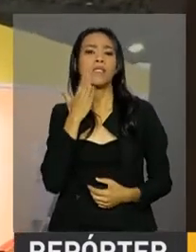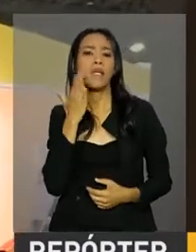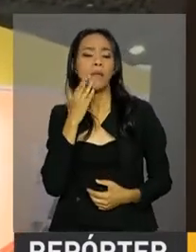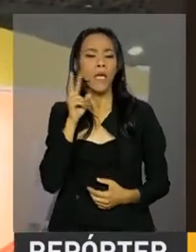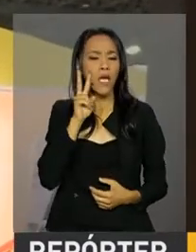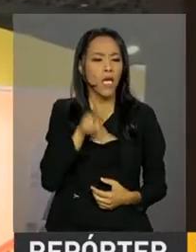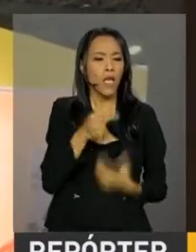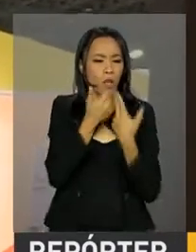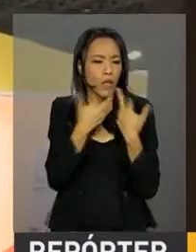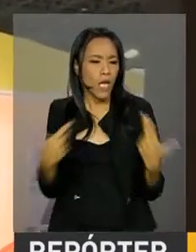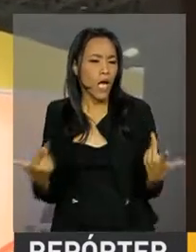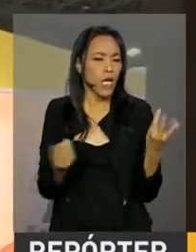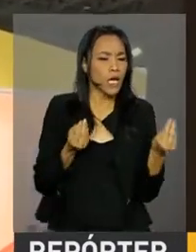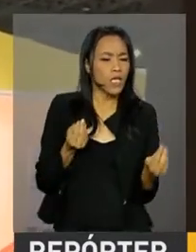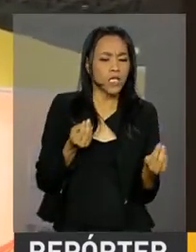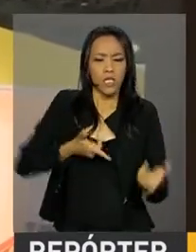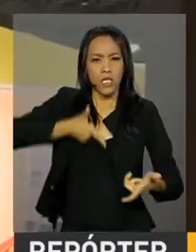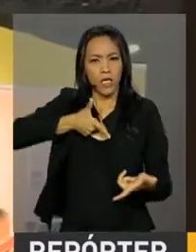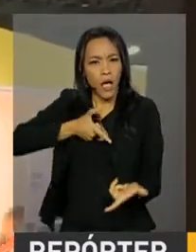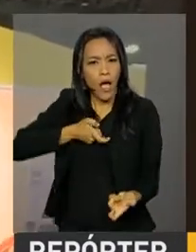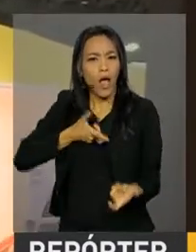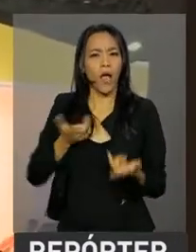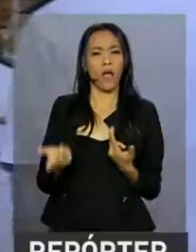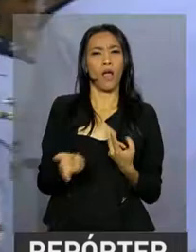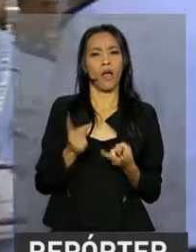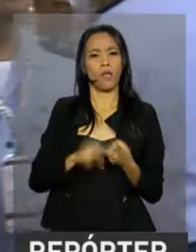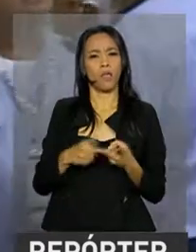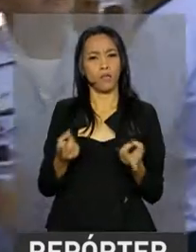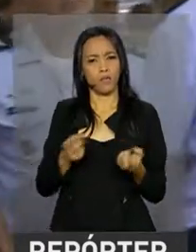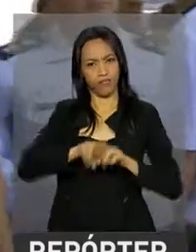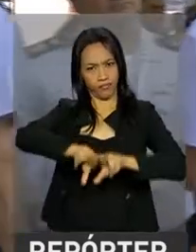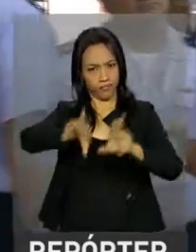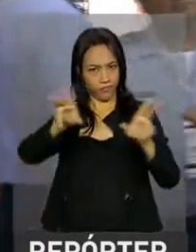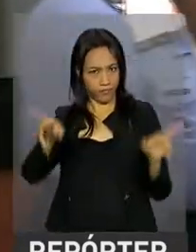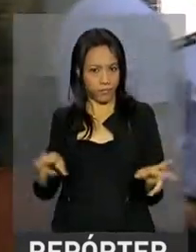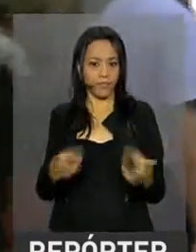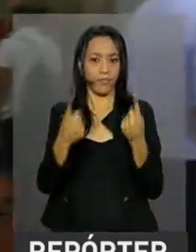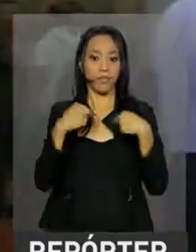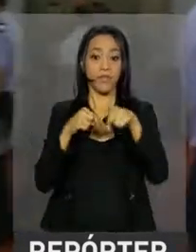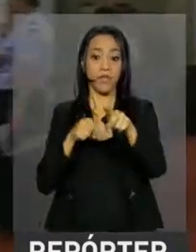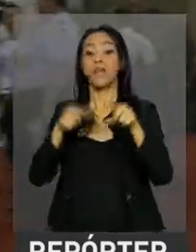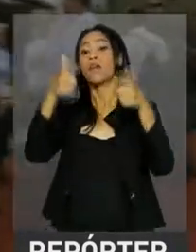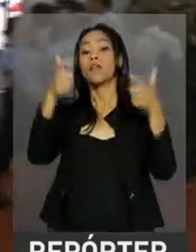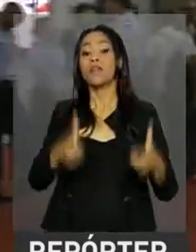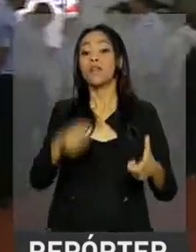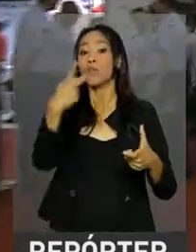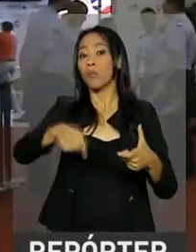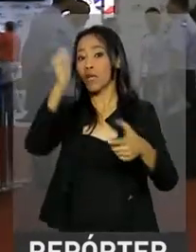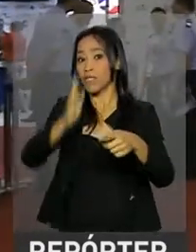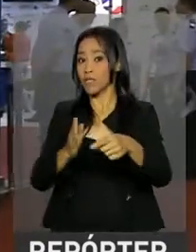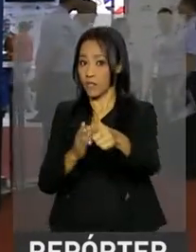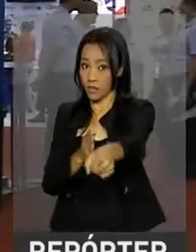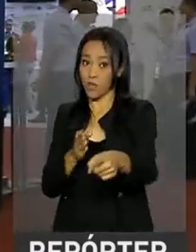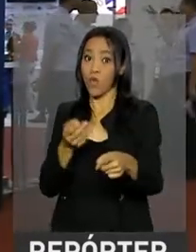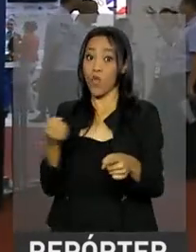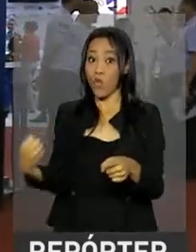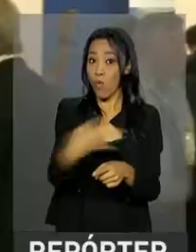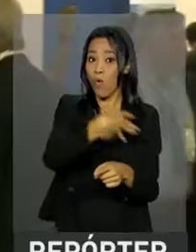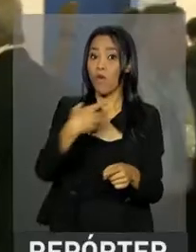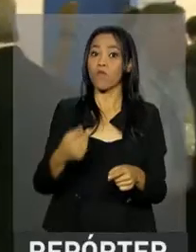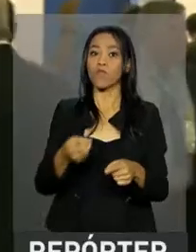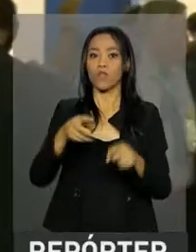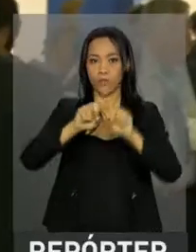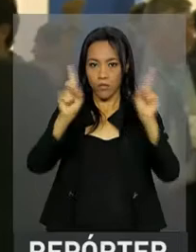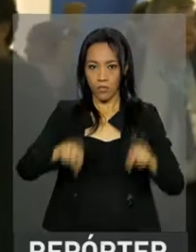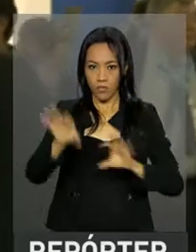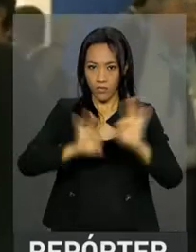as armas, sobre os equipamentos novos, os lançamentos, né? No estande da Força Aérea Brasileira, novos projetos foram anunciados. A